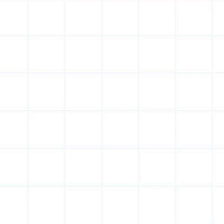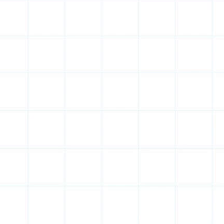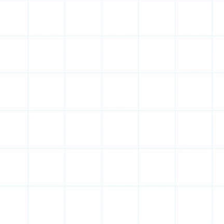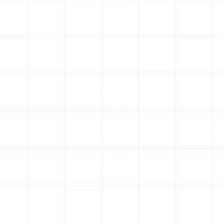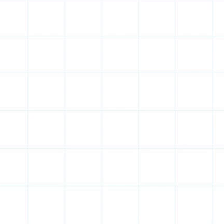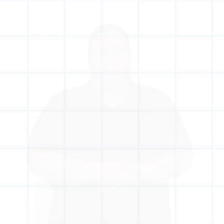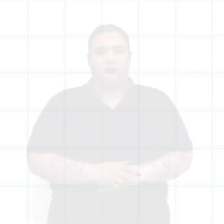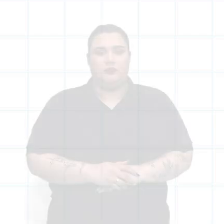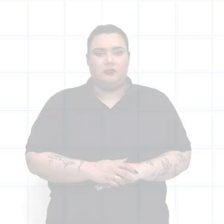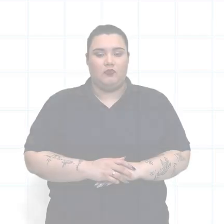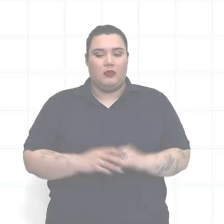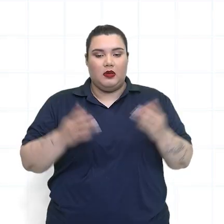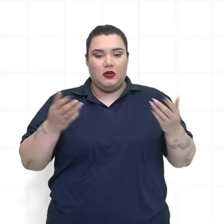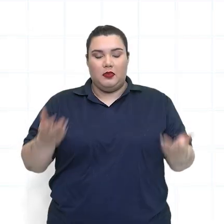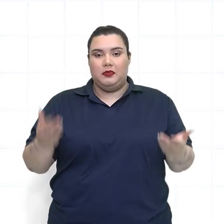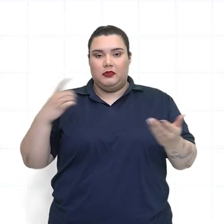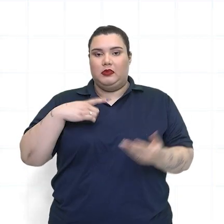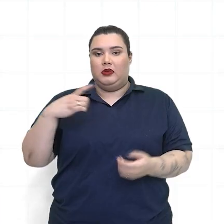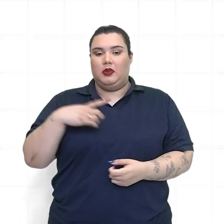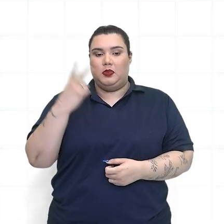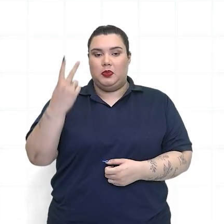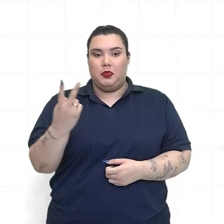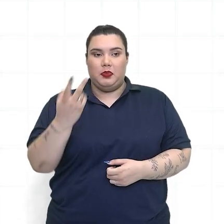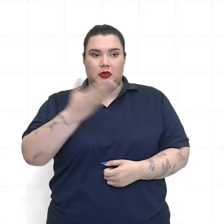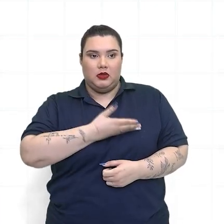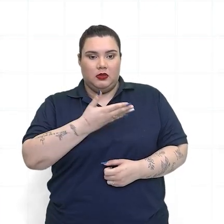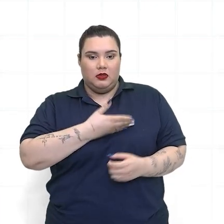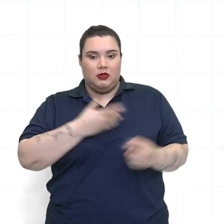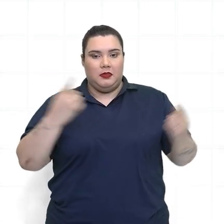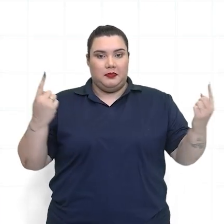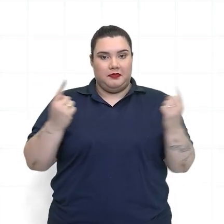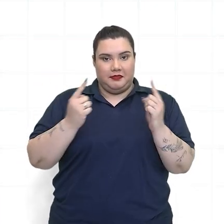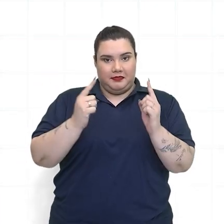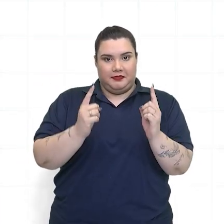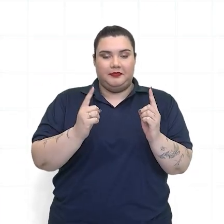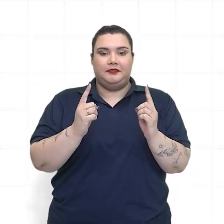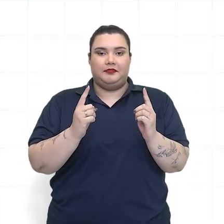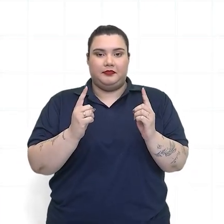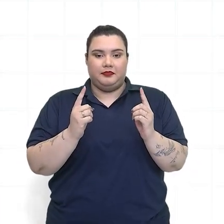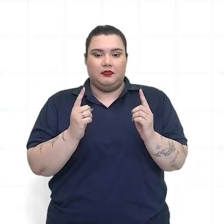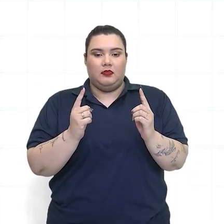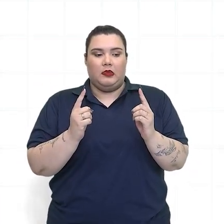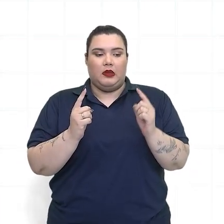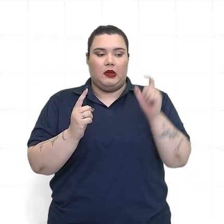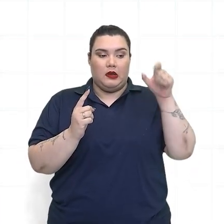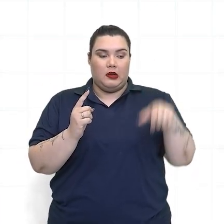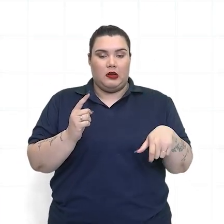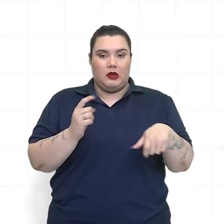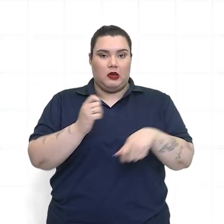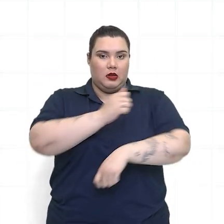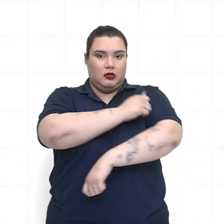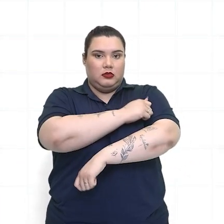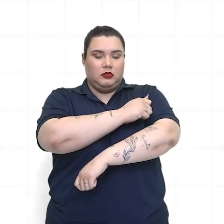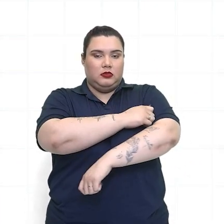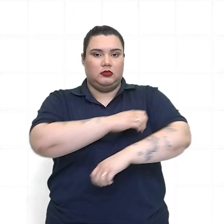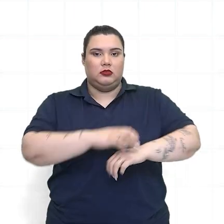E aí, um dos amigos diz assim, o estudante diz assim, ele tem coração